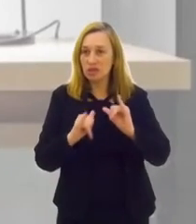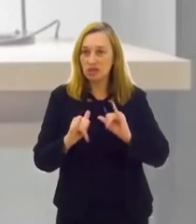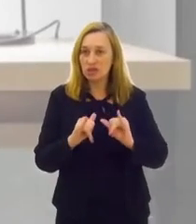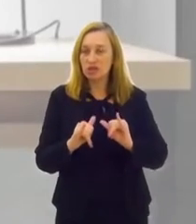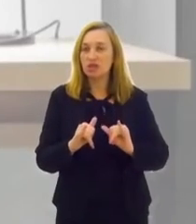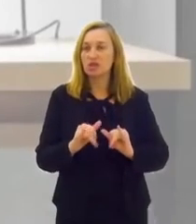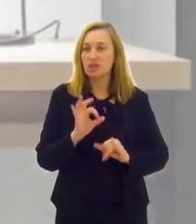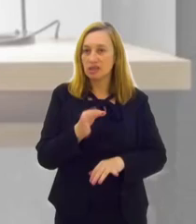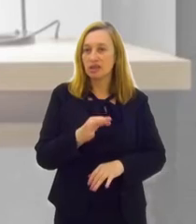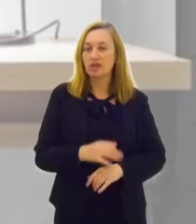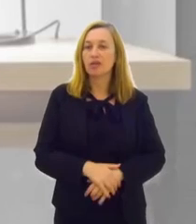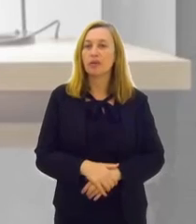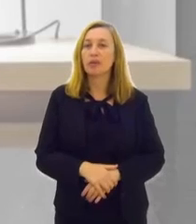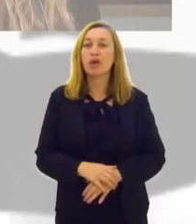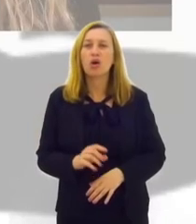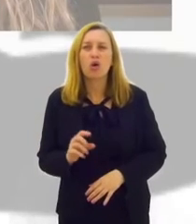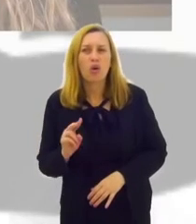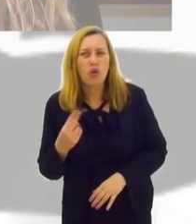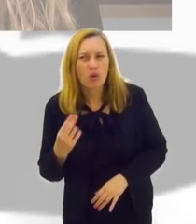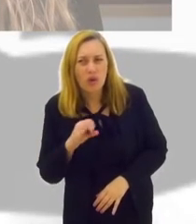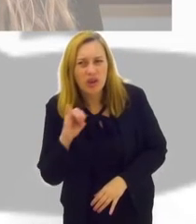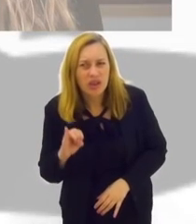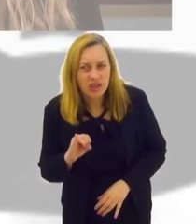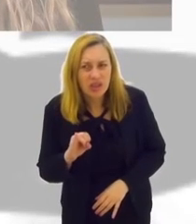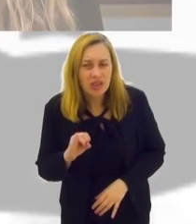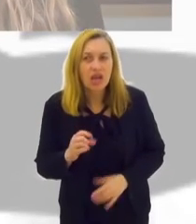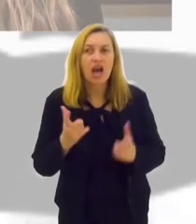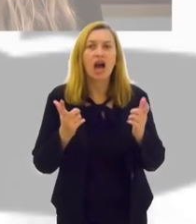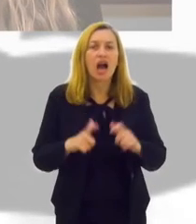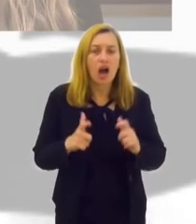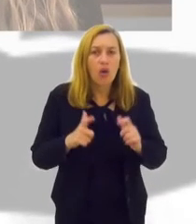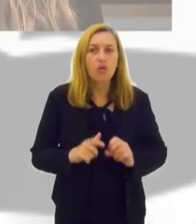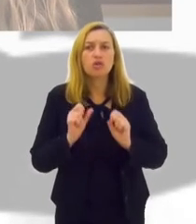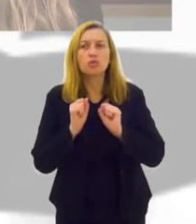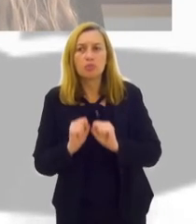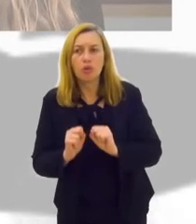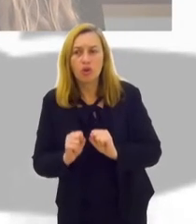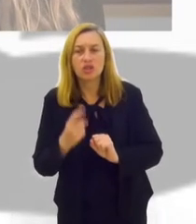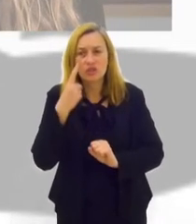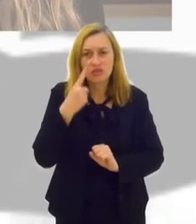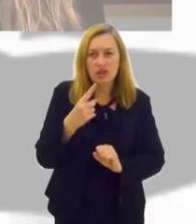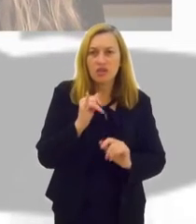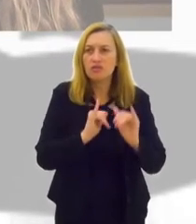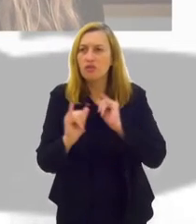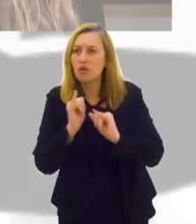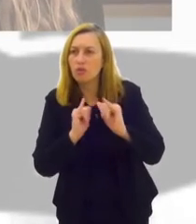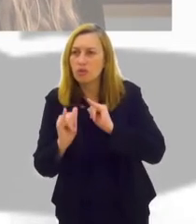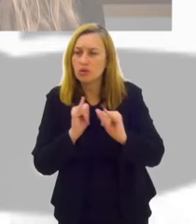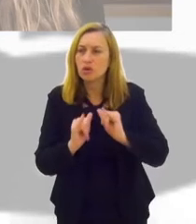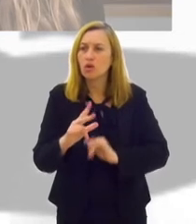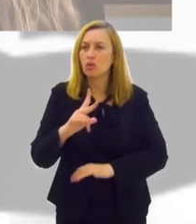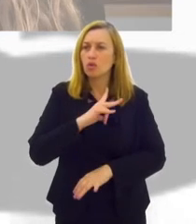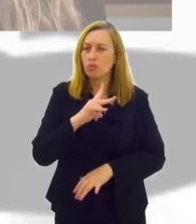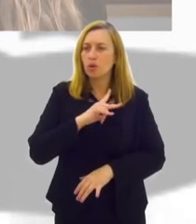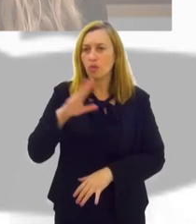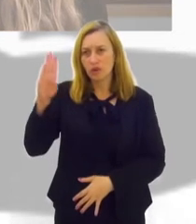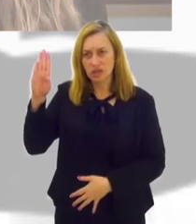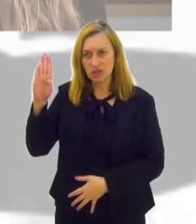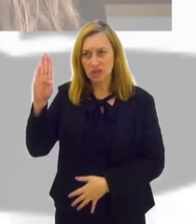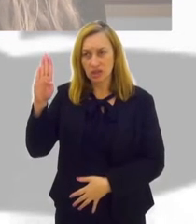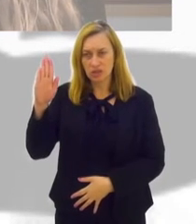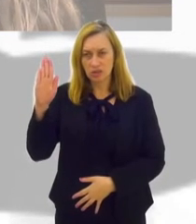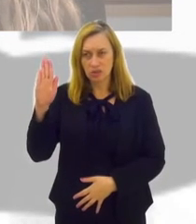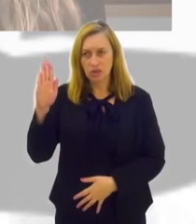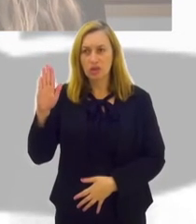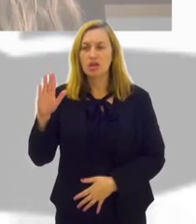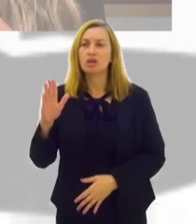um candidato? Perdão, Cláudio, sobre. Aonde que se pode checar informações sobre o próprio